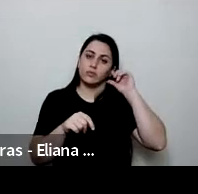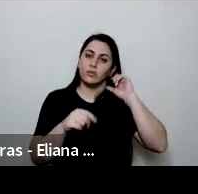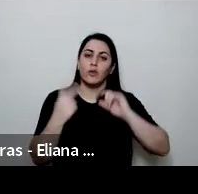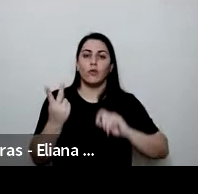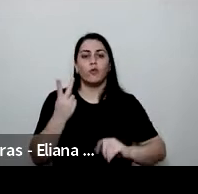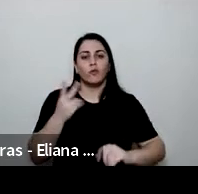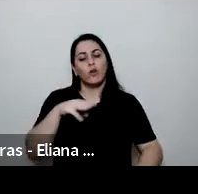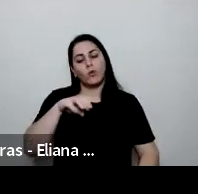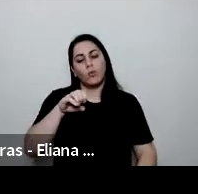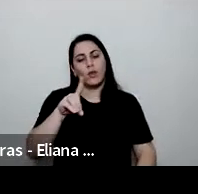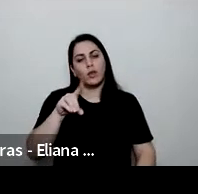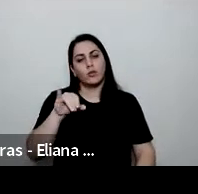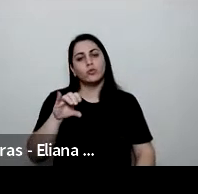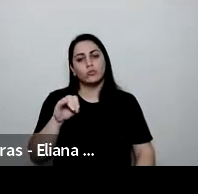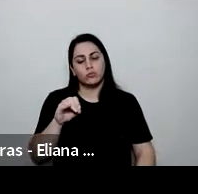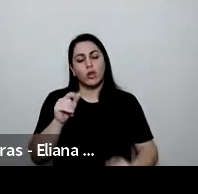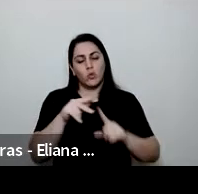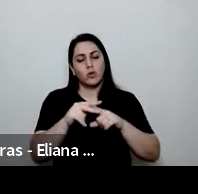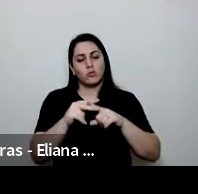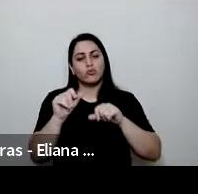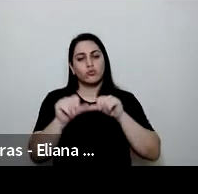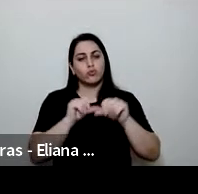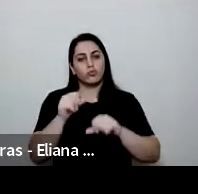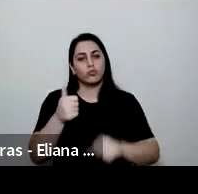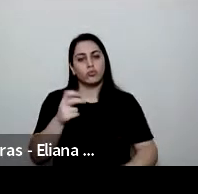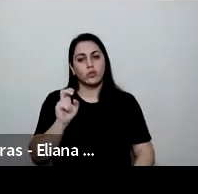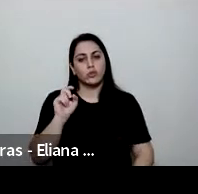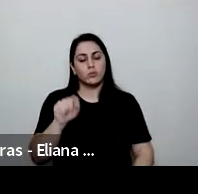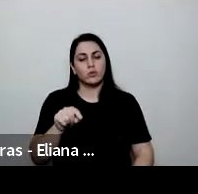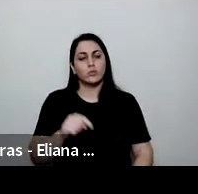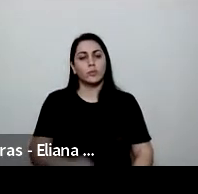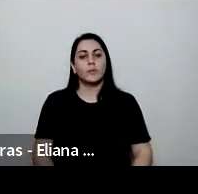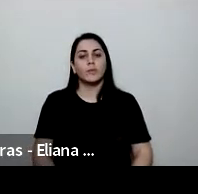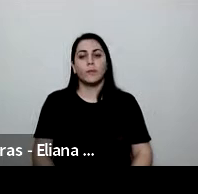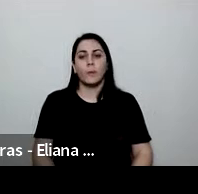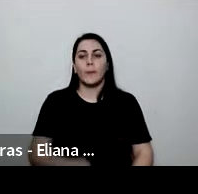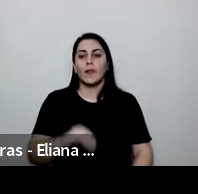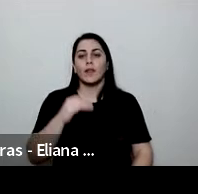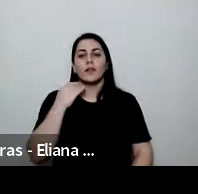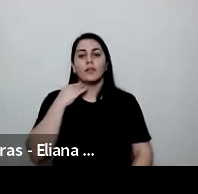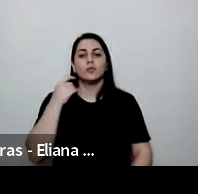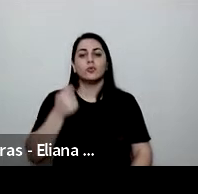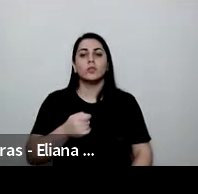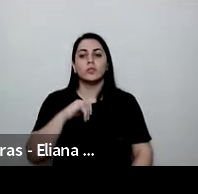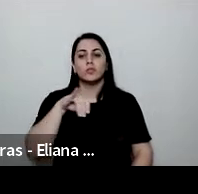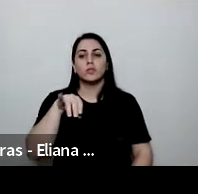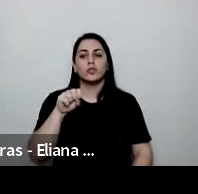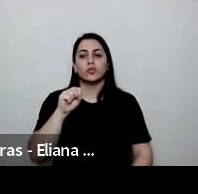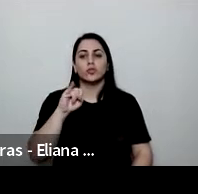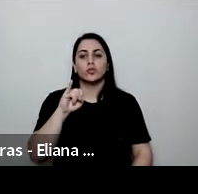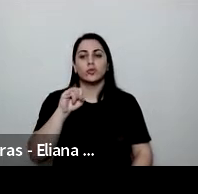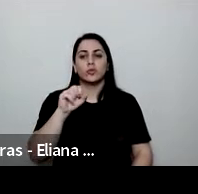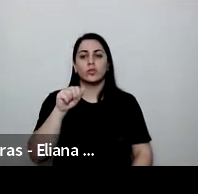do esporte para 15.000 Tá certo como volta a juíza Joseane